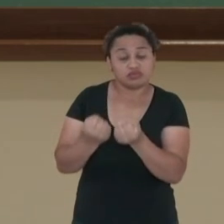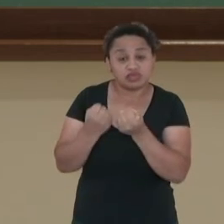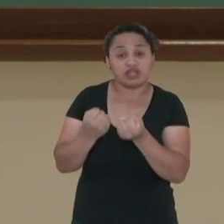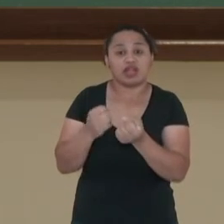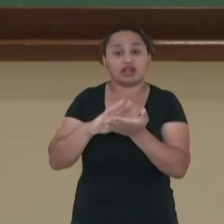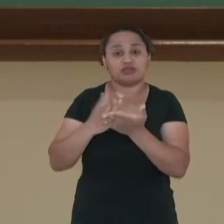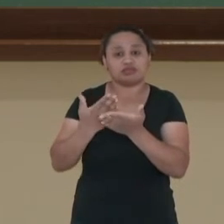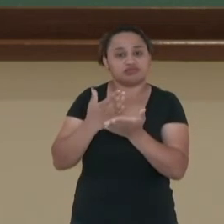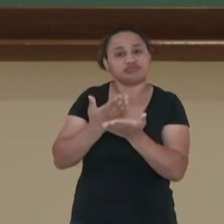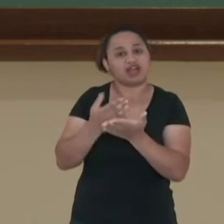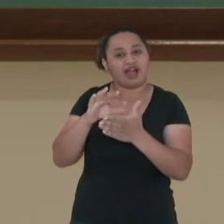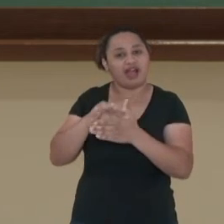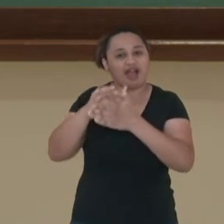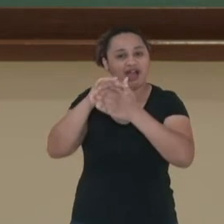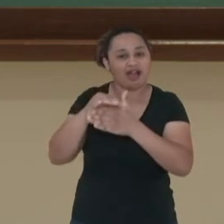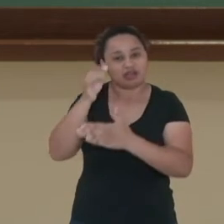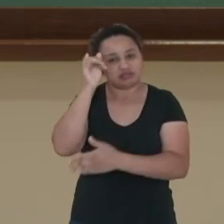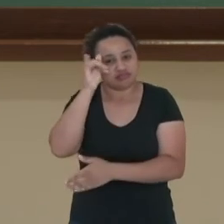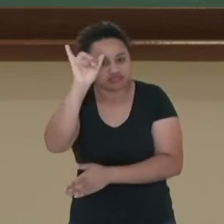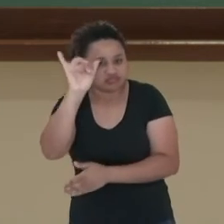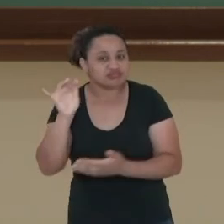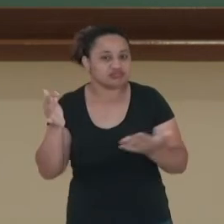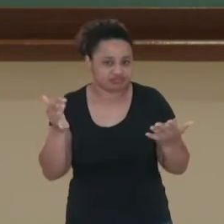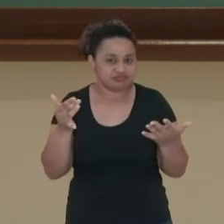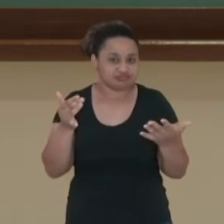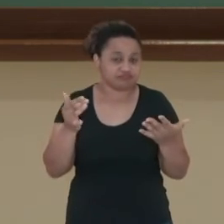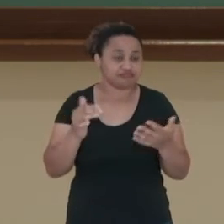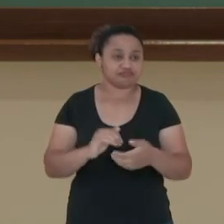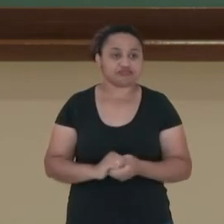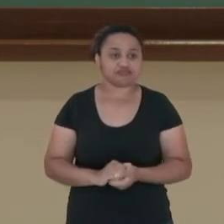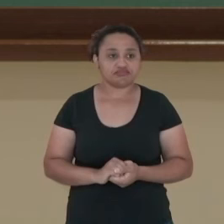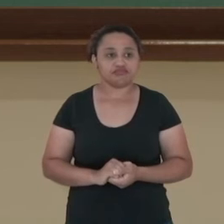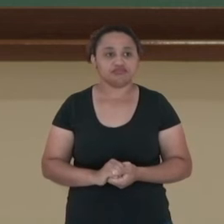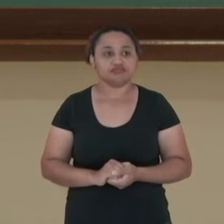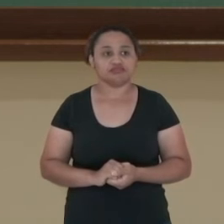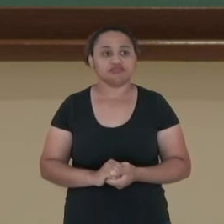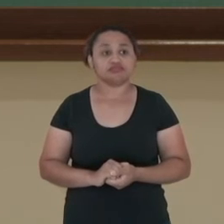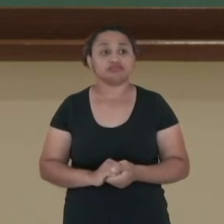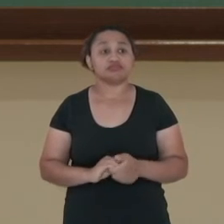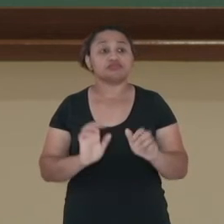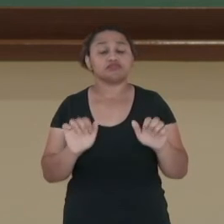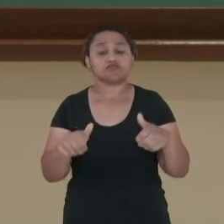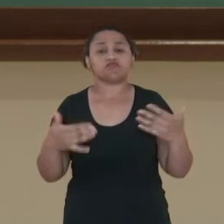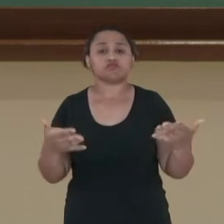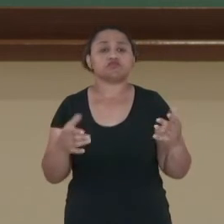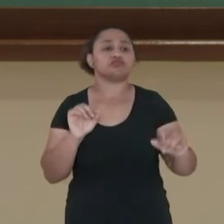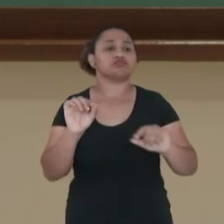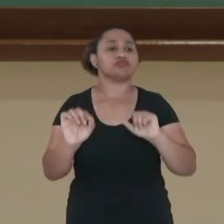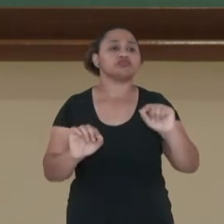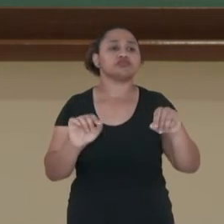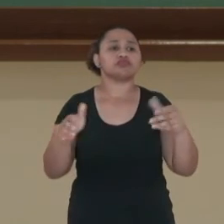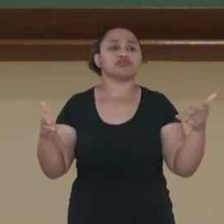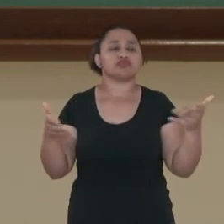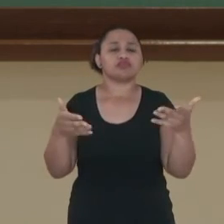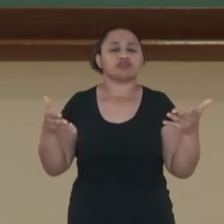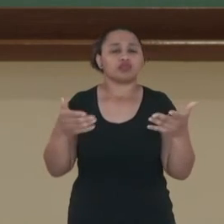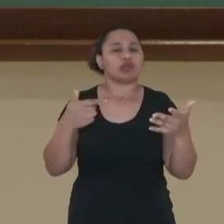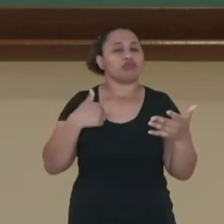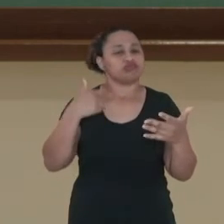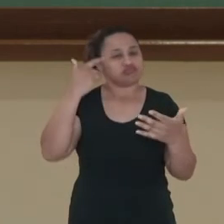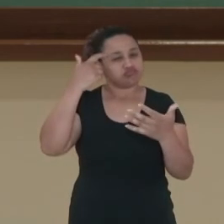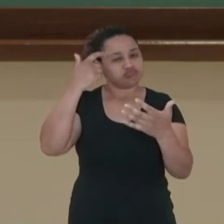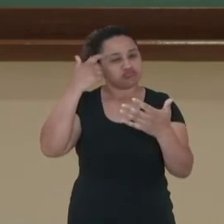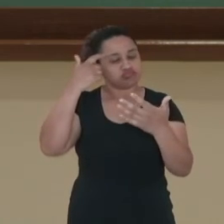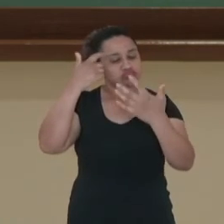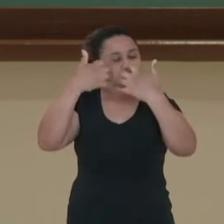bife de vaca, né? Ou de boi, né? Vamos dizer assim. Beleza, gente. Com relação agora, vamos pensar em